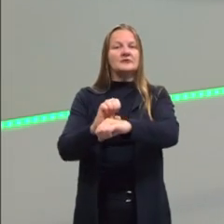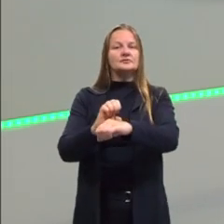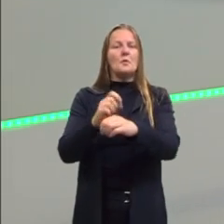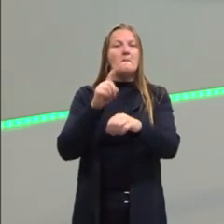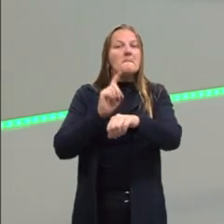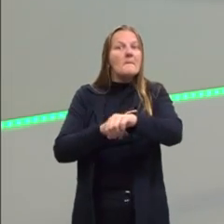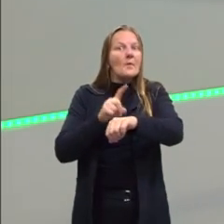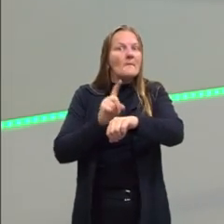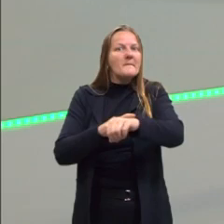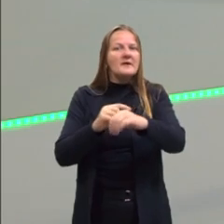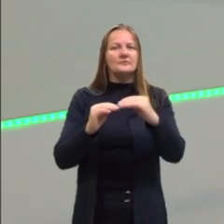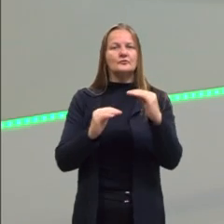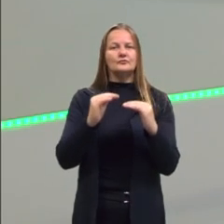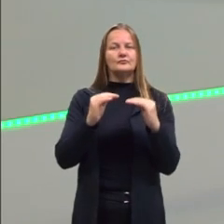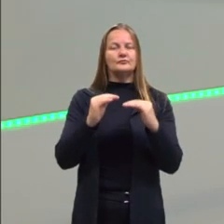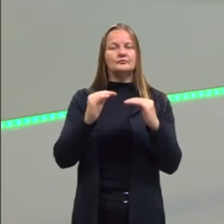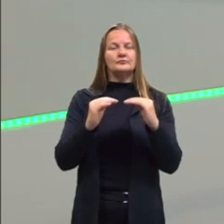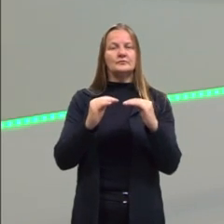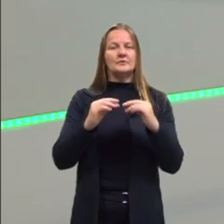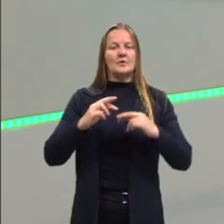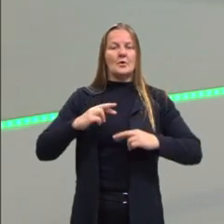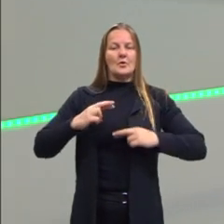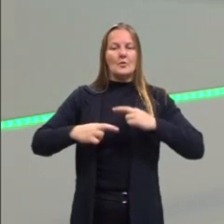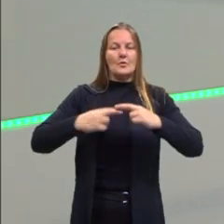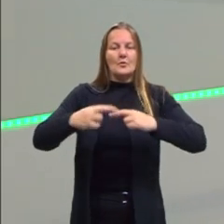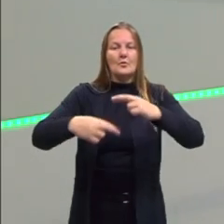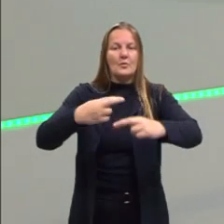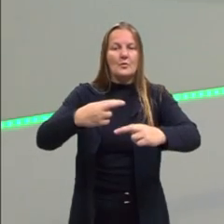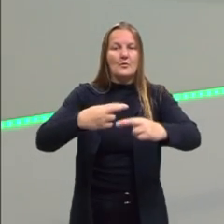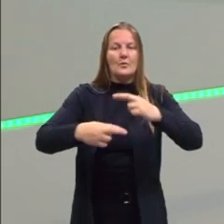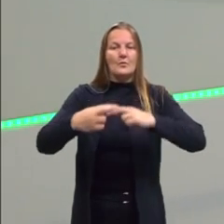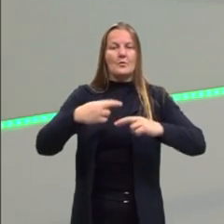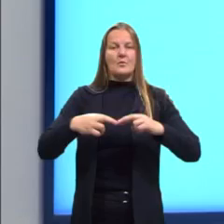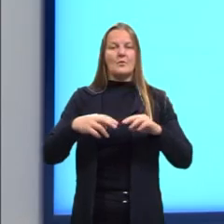que quando essas duas velocidades vão estar iguais